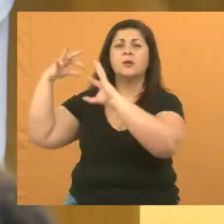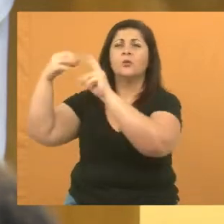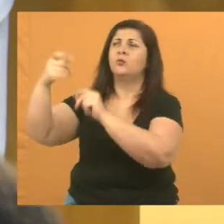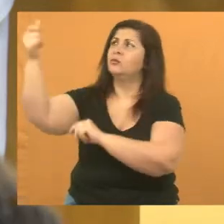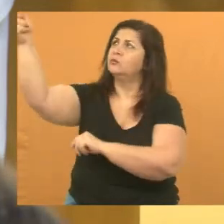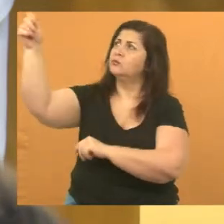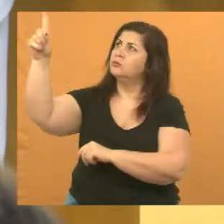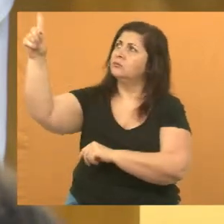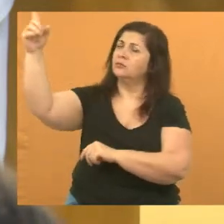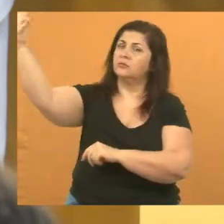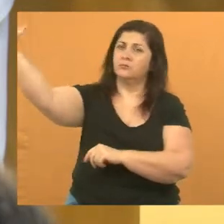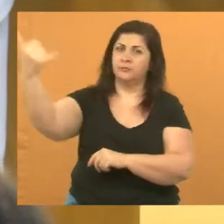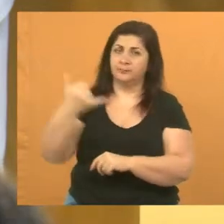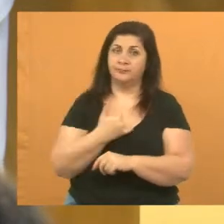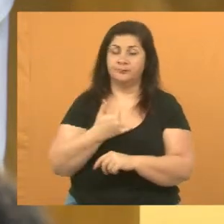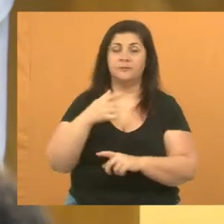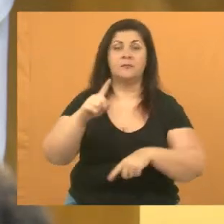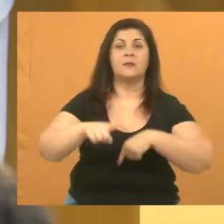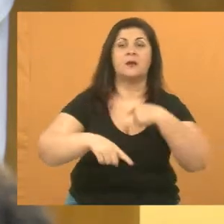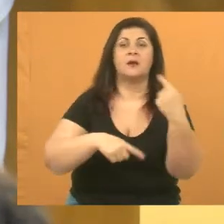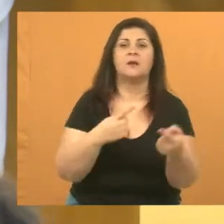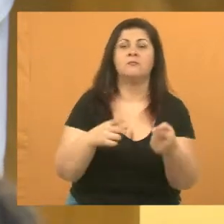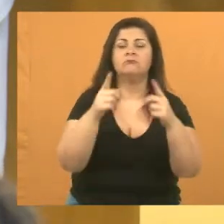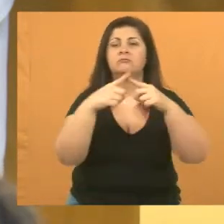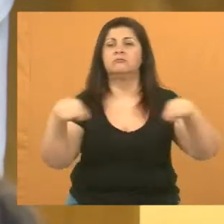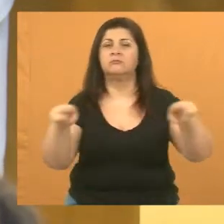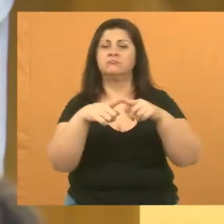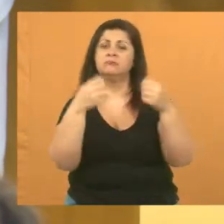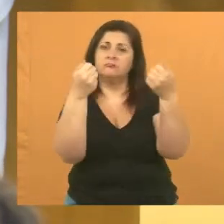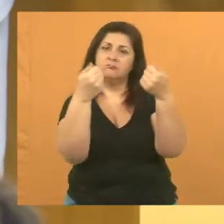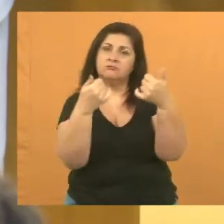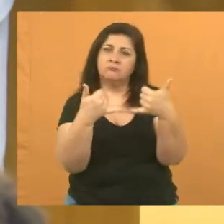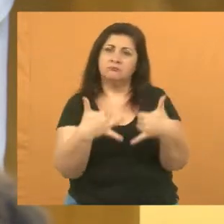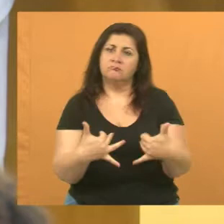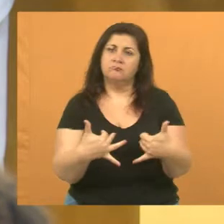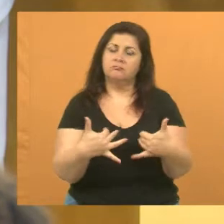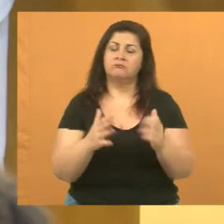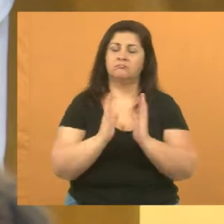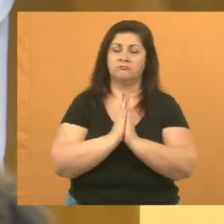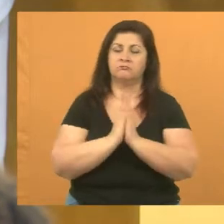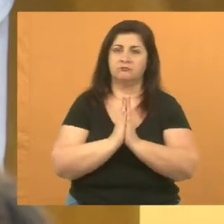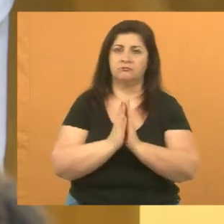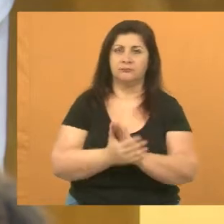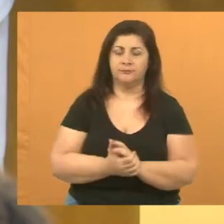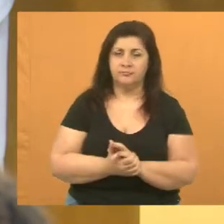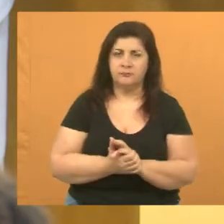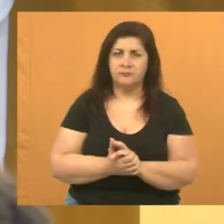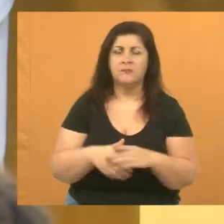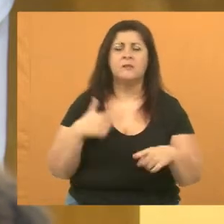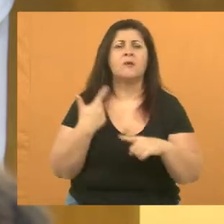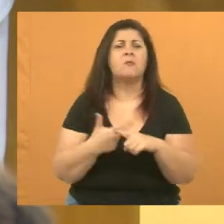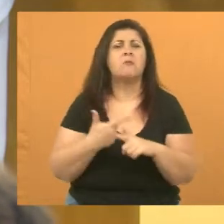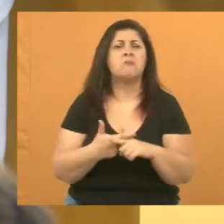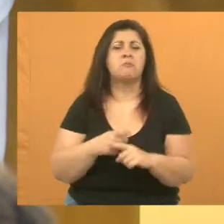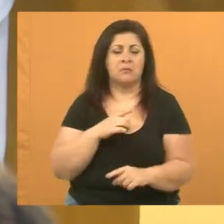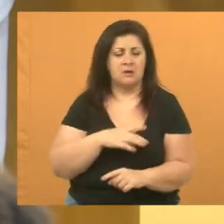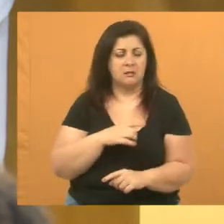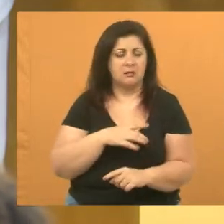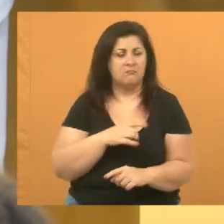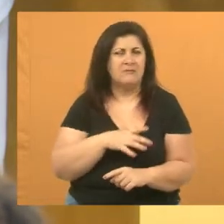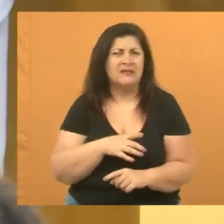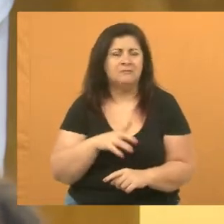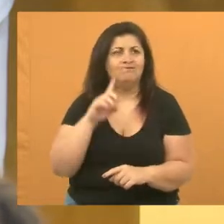Deus. Depois, ao som da lira, explicarei o meu oráculo. Por que ter medo dos dias